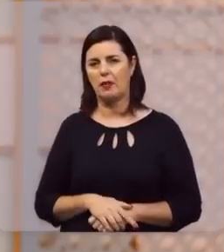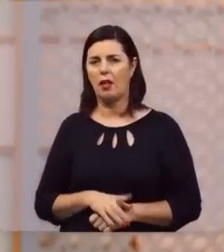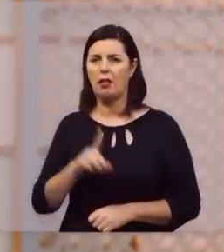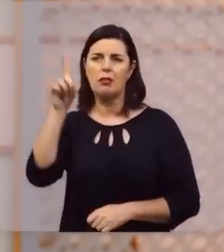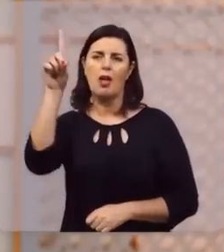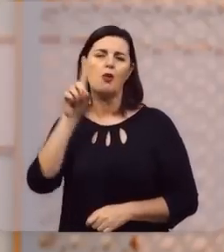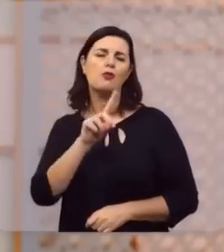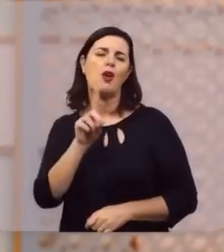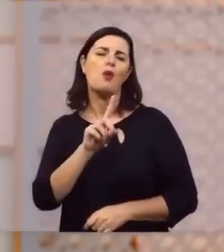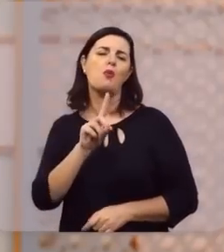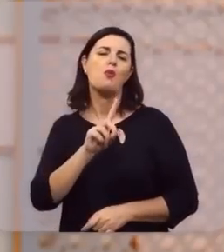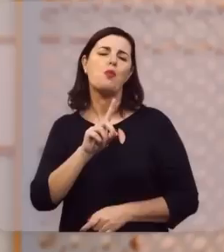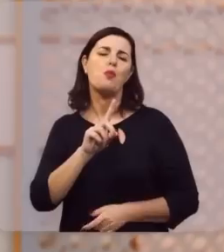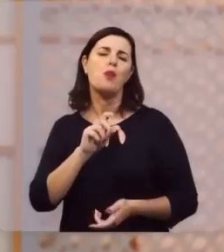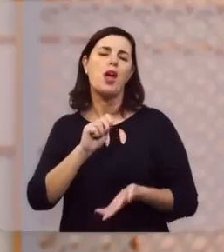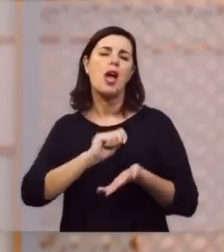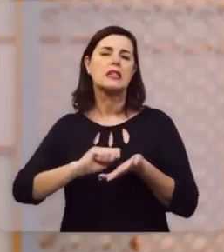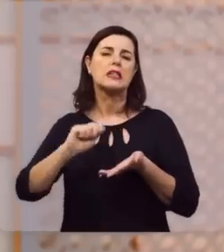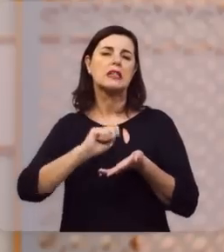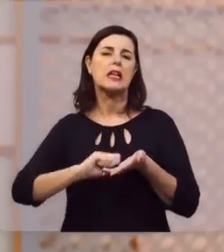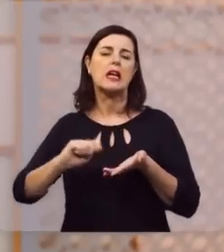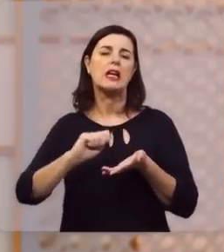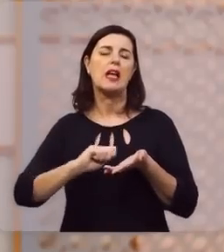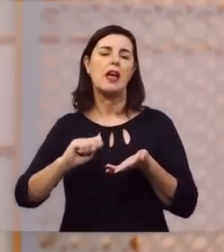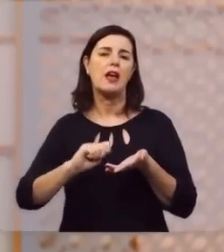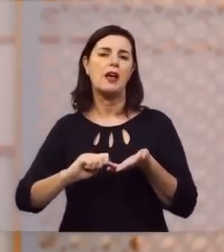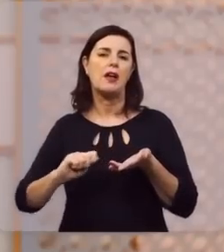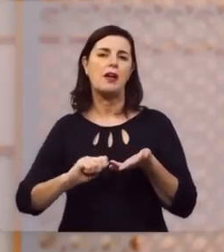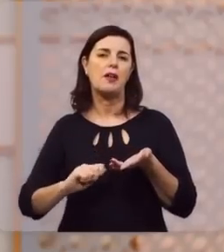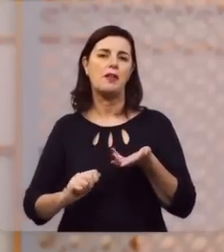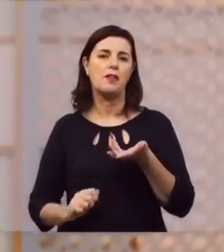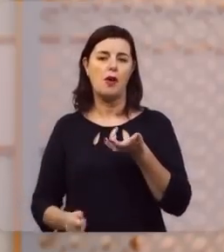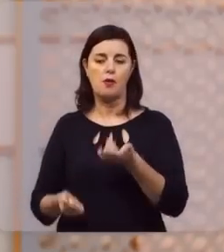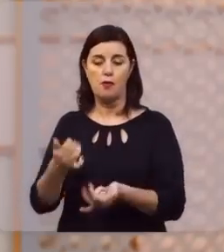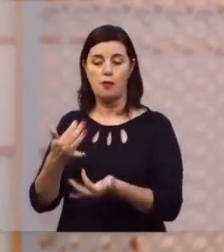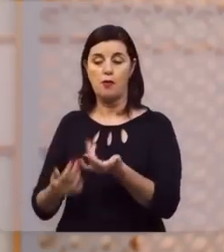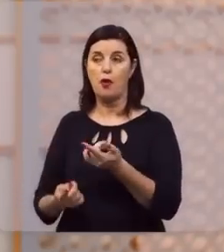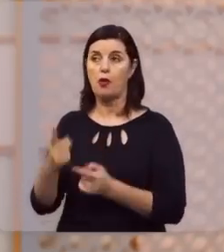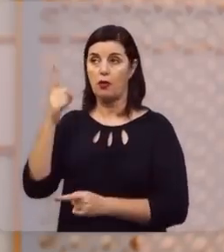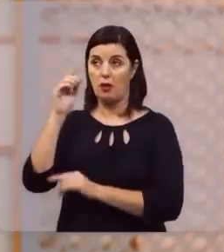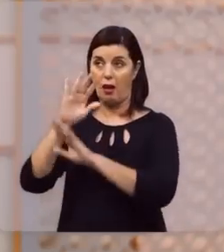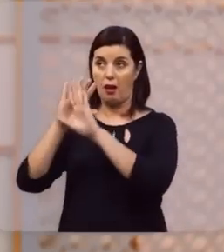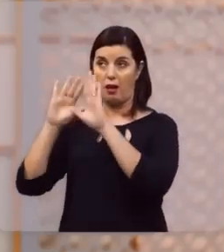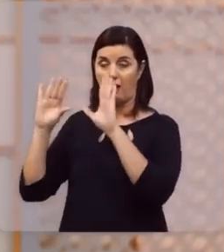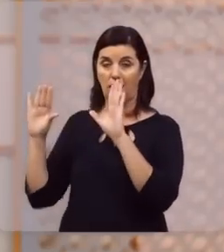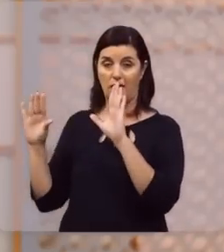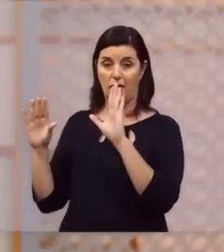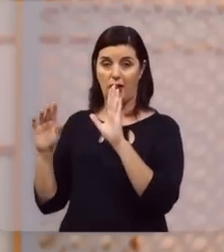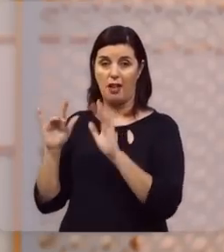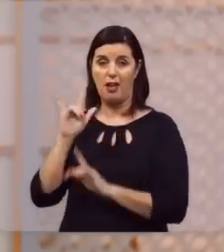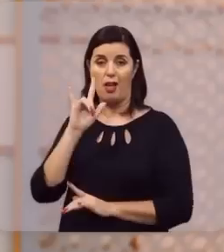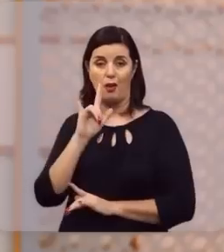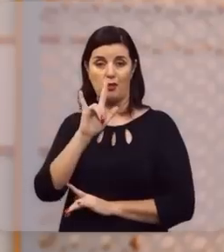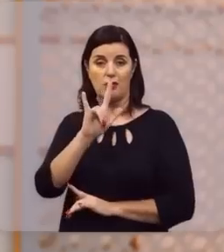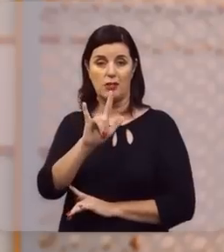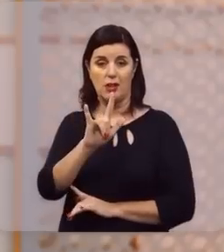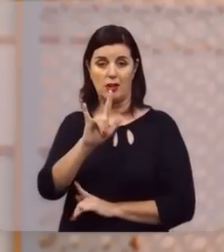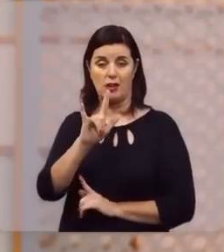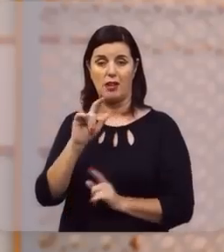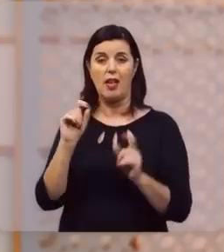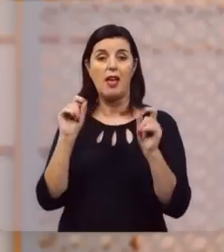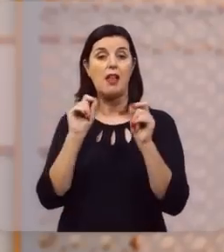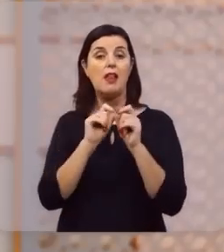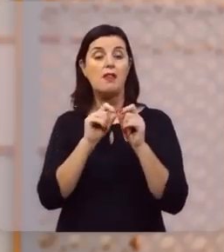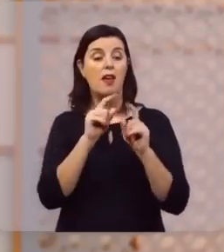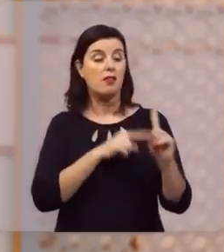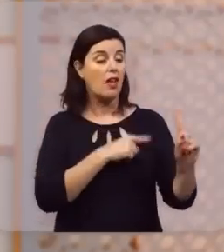se Deus não escreveu em letras de fogo nas nuvens eu te amo e ele